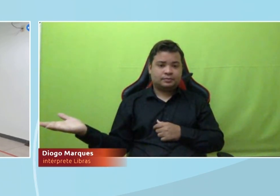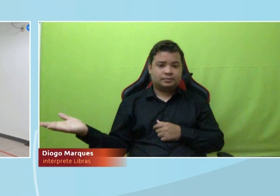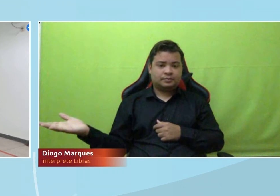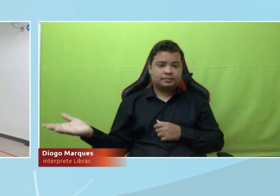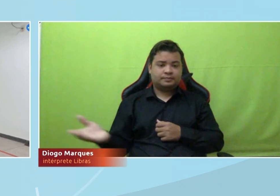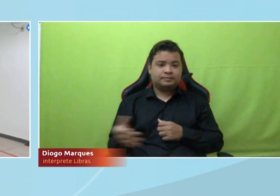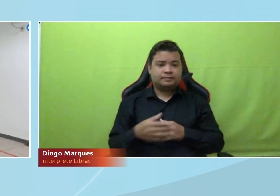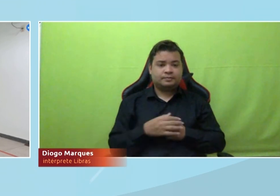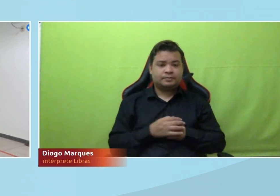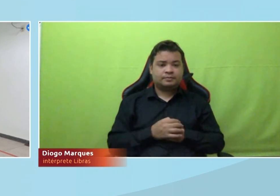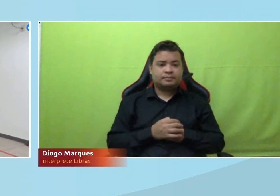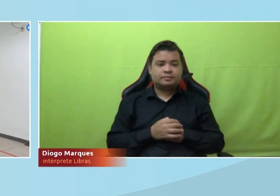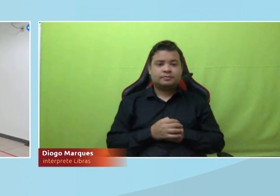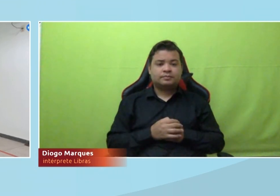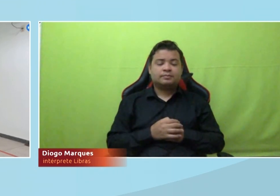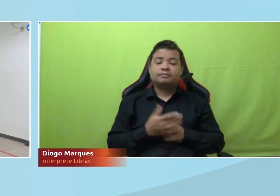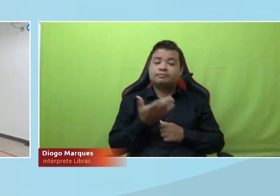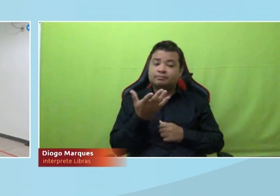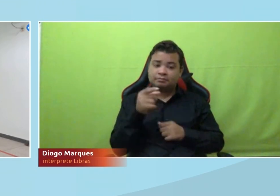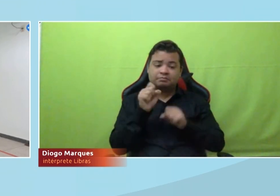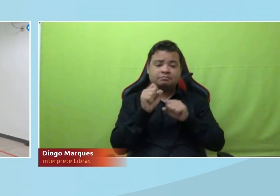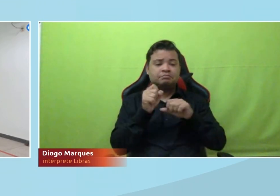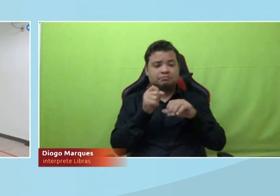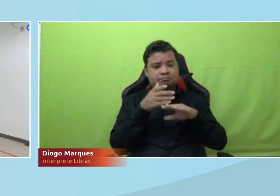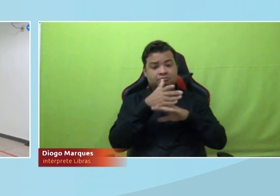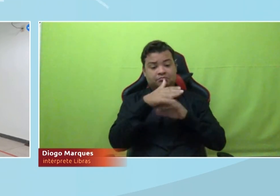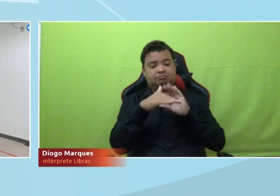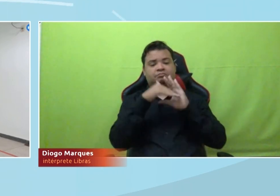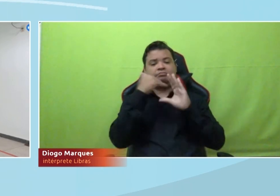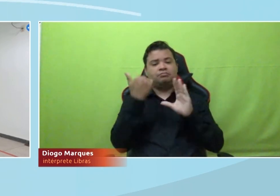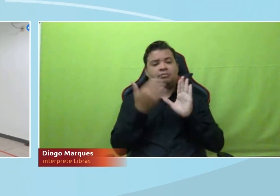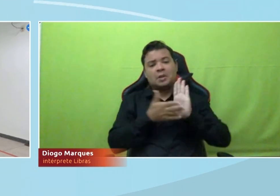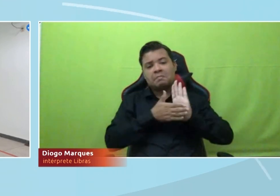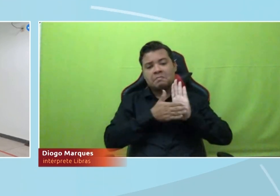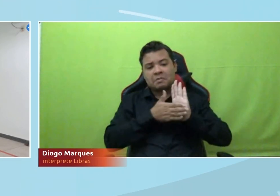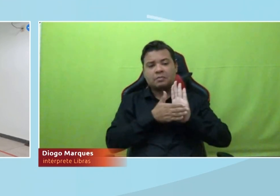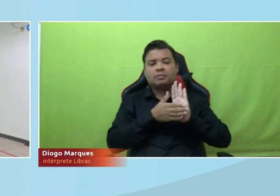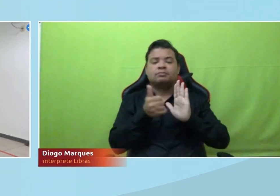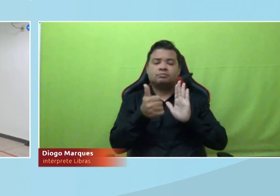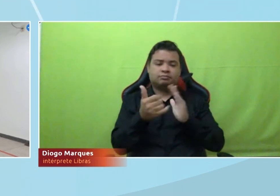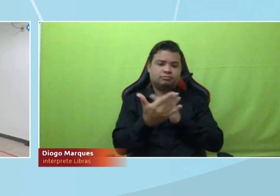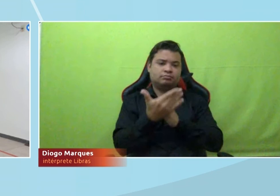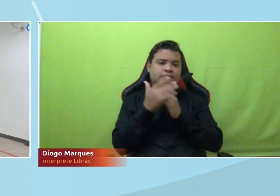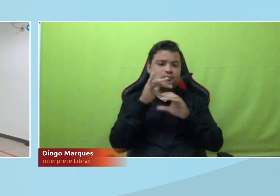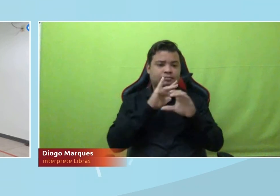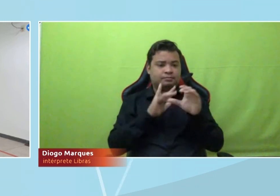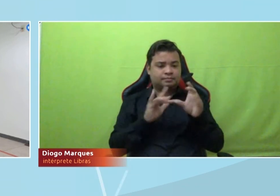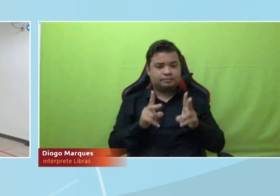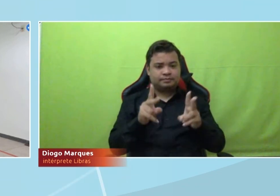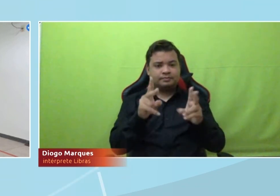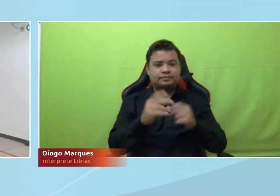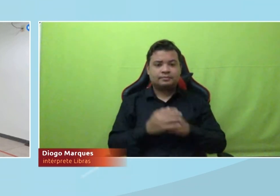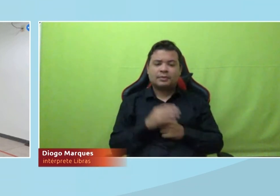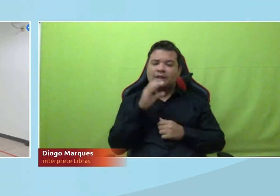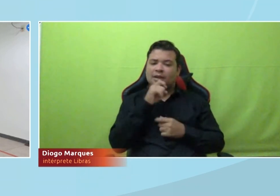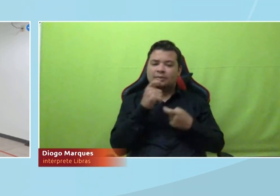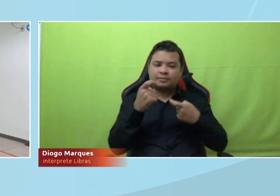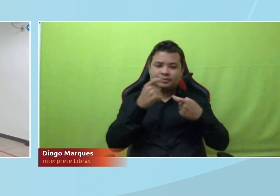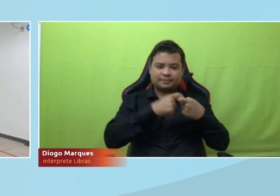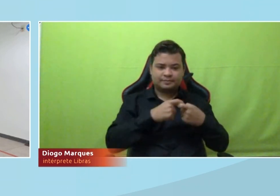62991811406. Espero a sua contribuição para a gente continuar fazendo conexões. A gente volta rapidinho, não sai